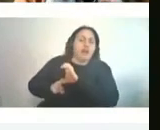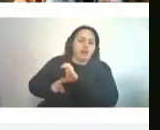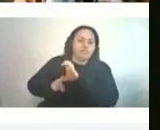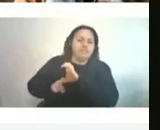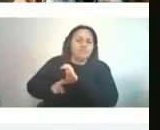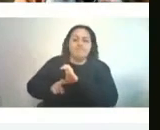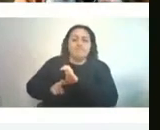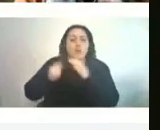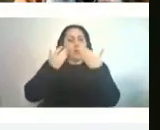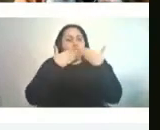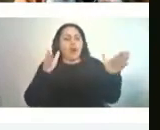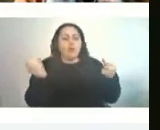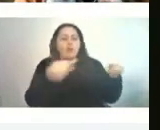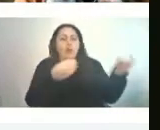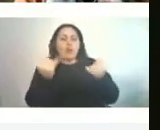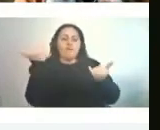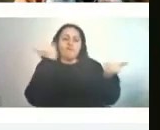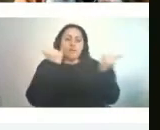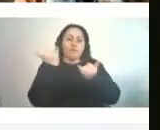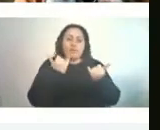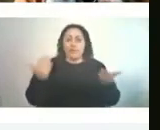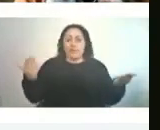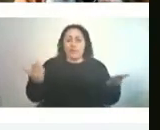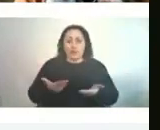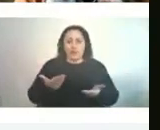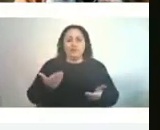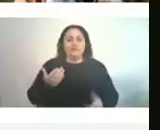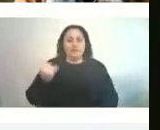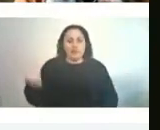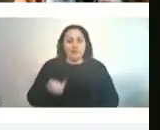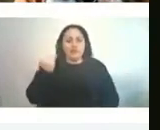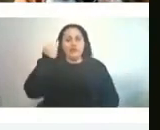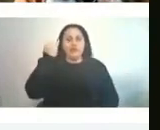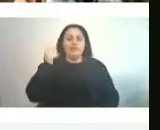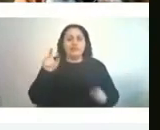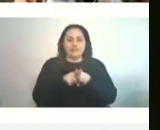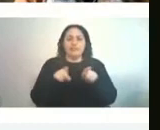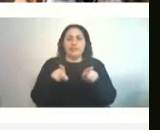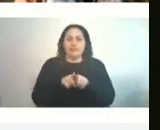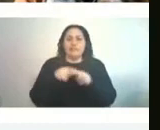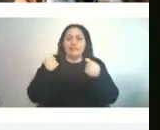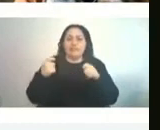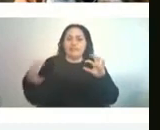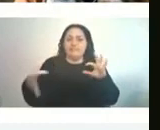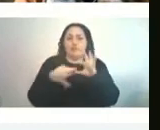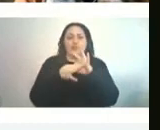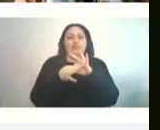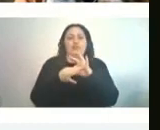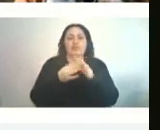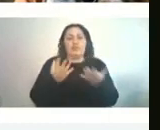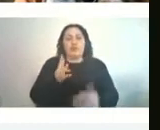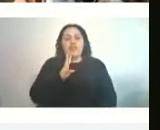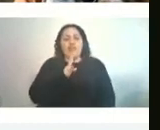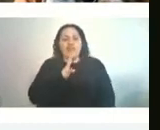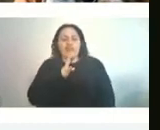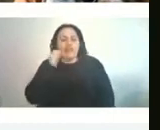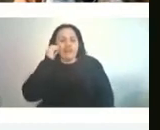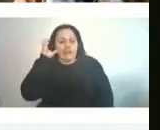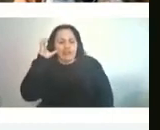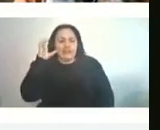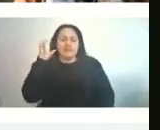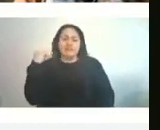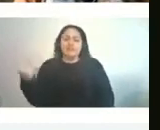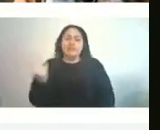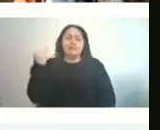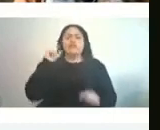tão impeditivo a gente estar tá junto. Então, construir saber pressupõe a gente quebrar esse ensimesmamento.